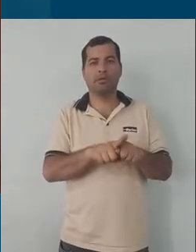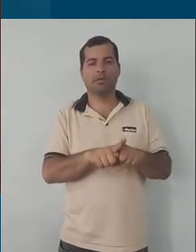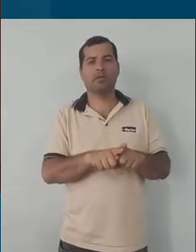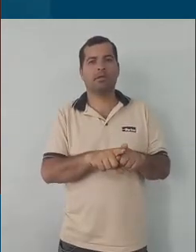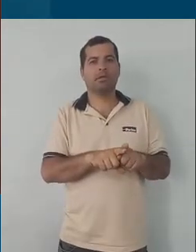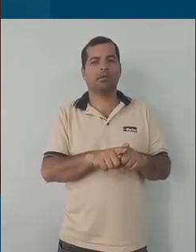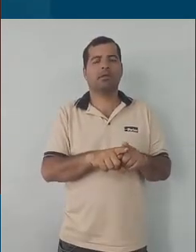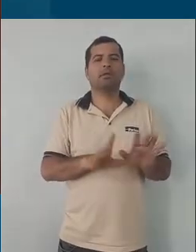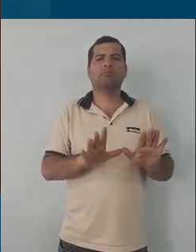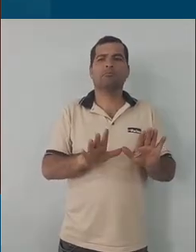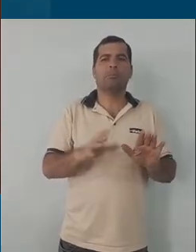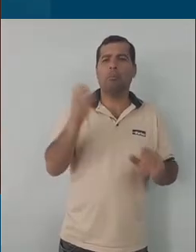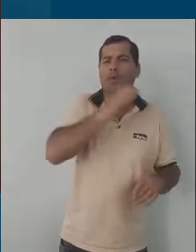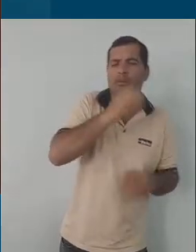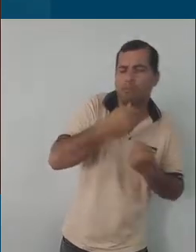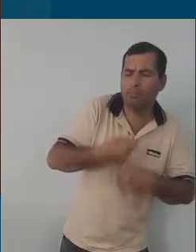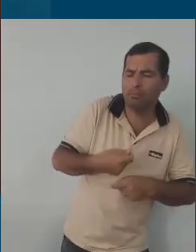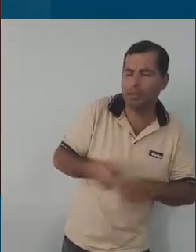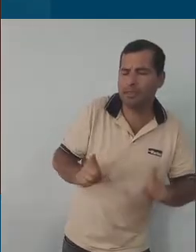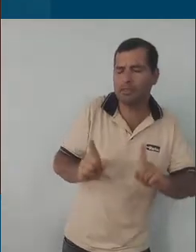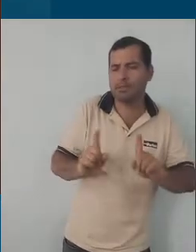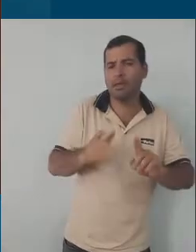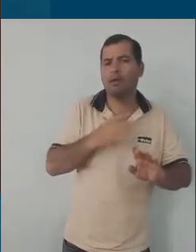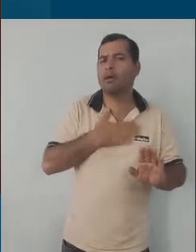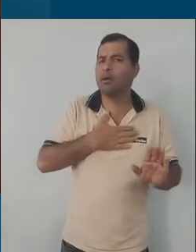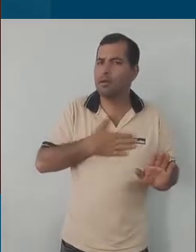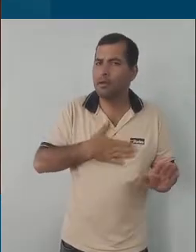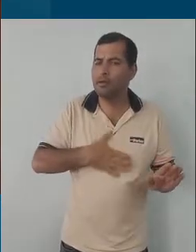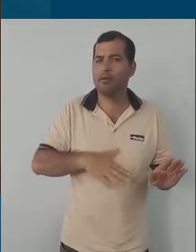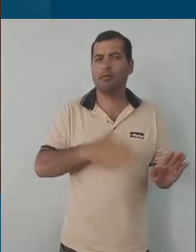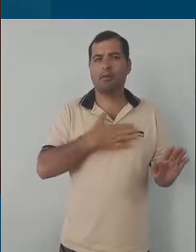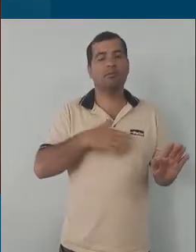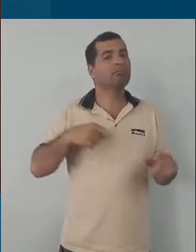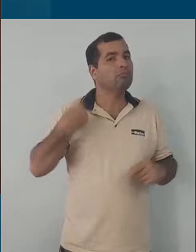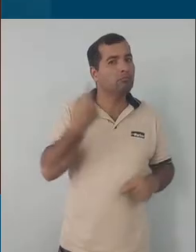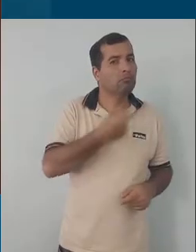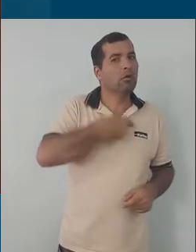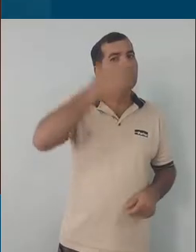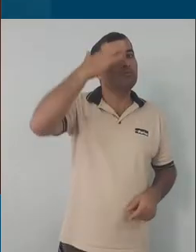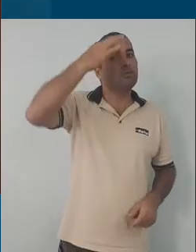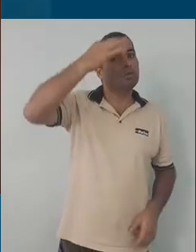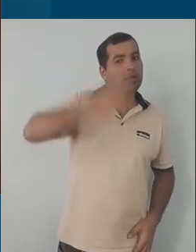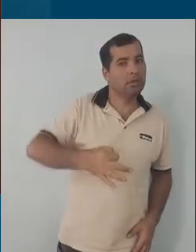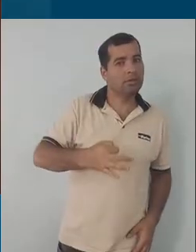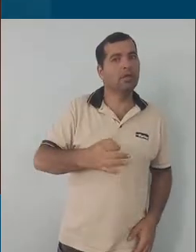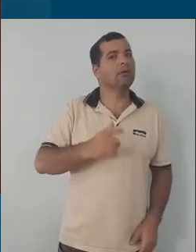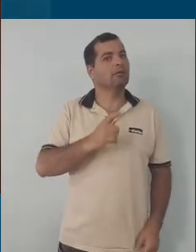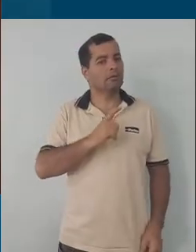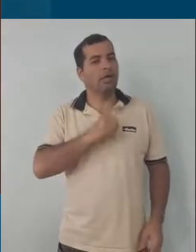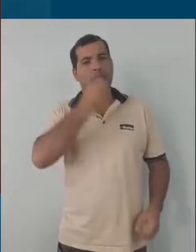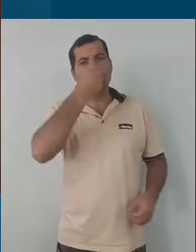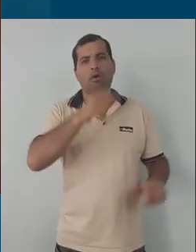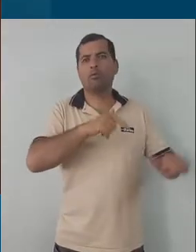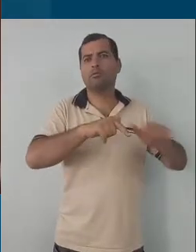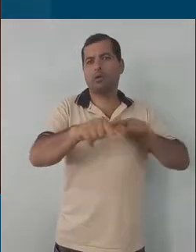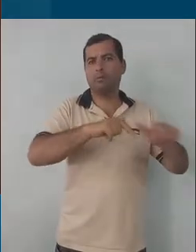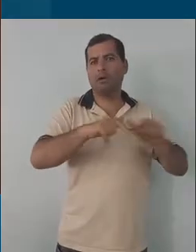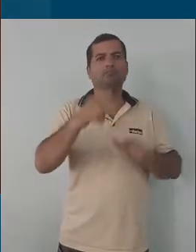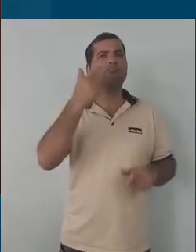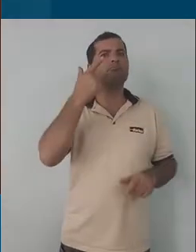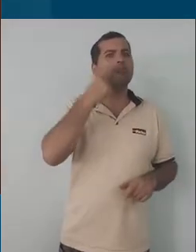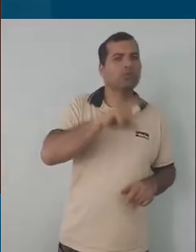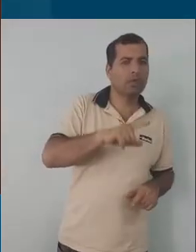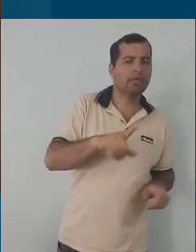sem pressa, tendo a certeza de que esse salto de qualidade no trabalho vai garantir a